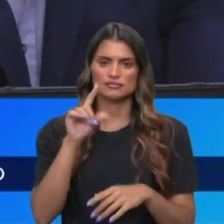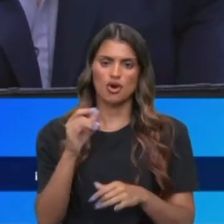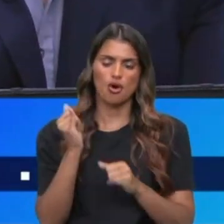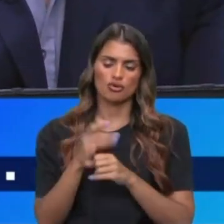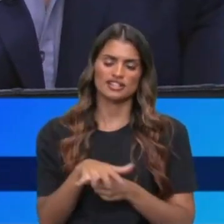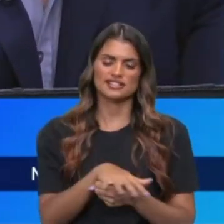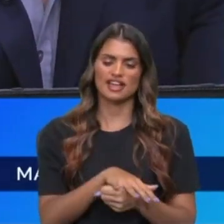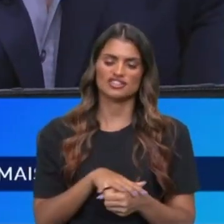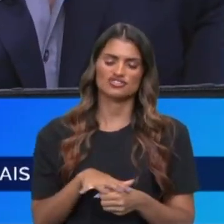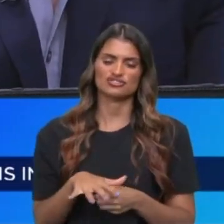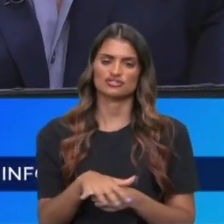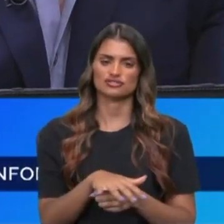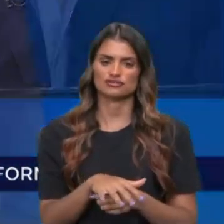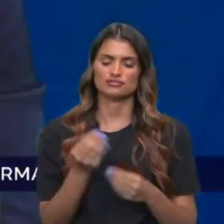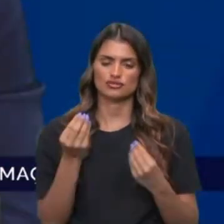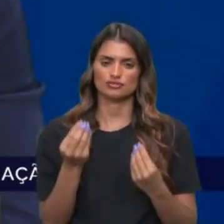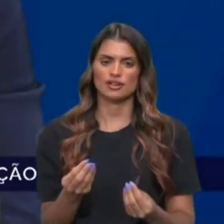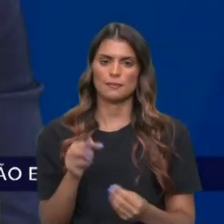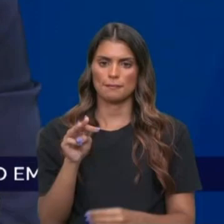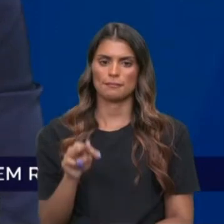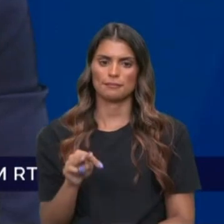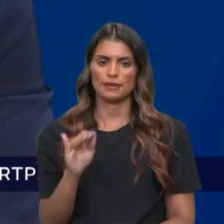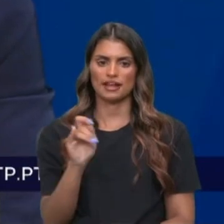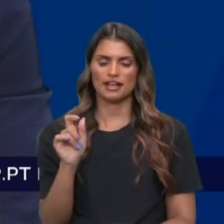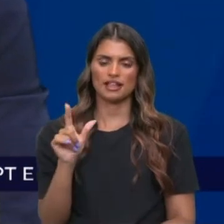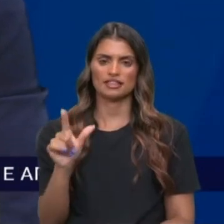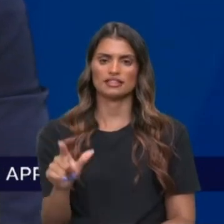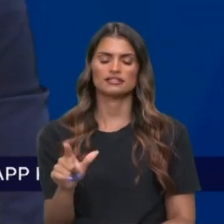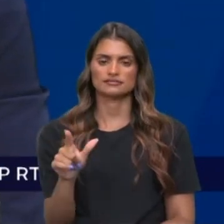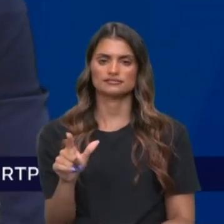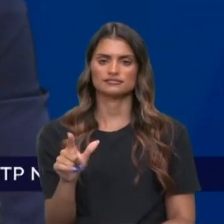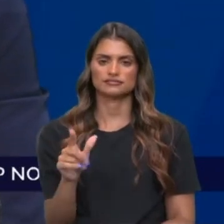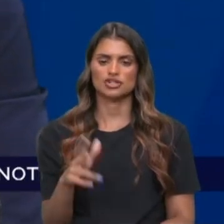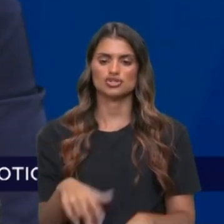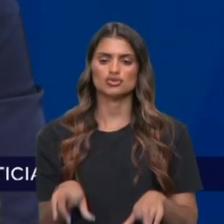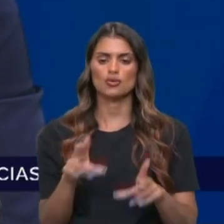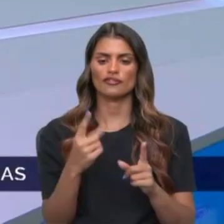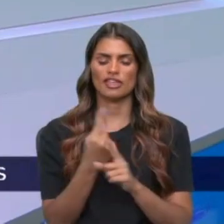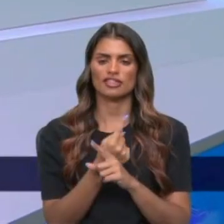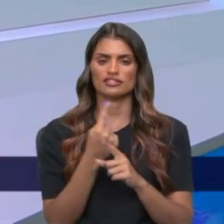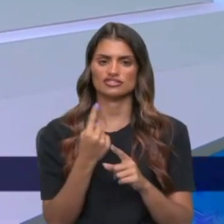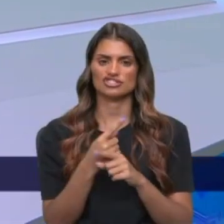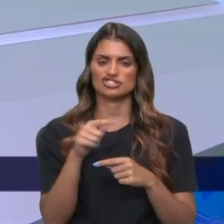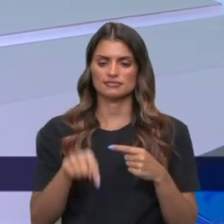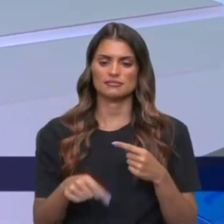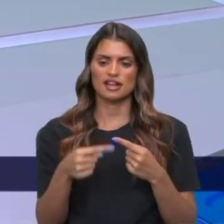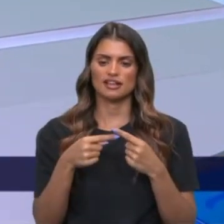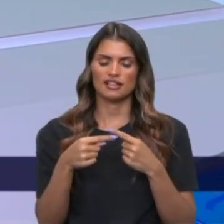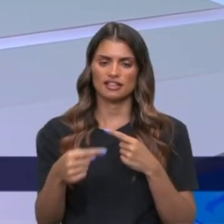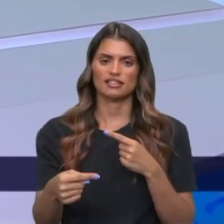áreas. Muito bem, Miguel, aqui ficaram as novidades desta semana em